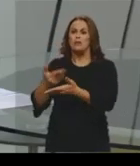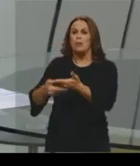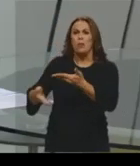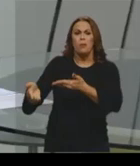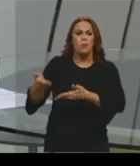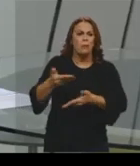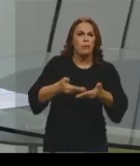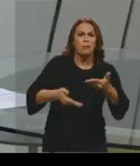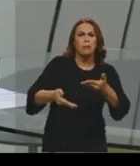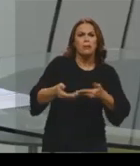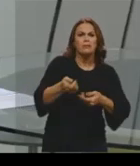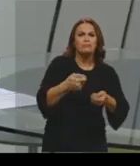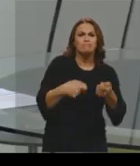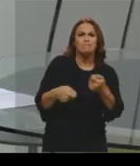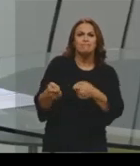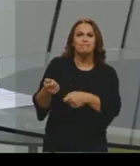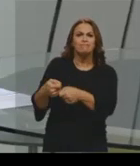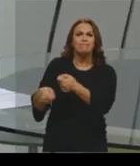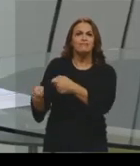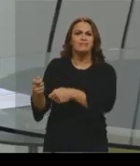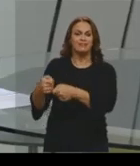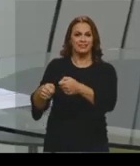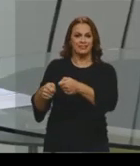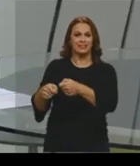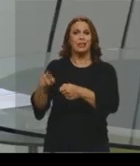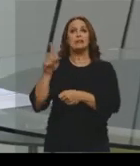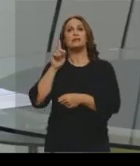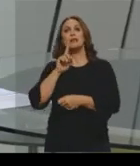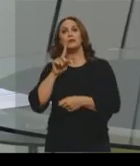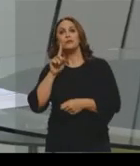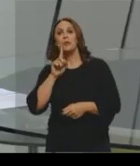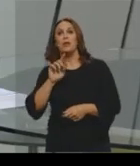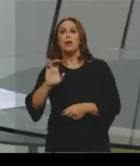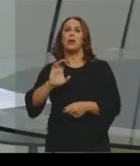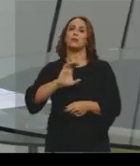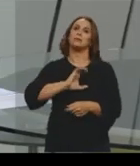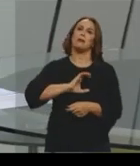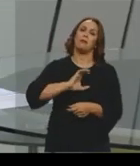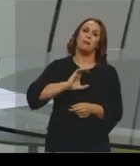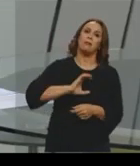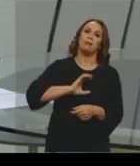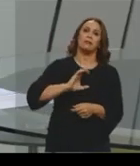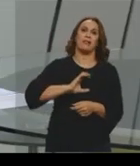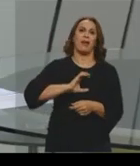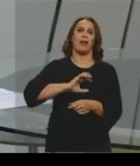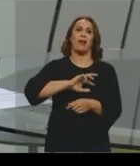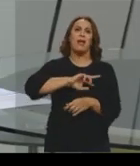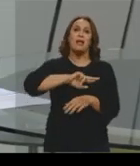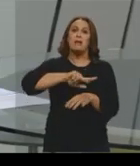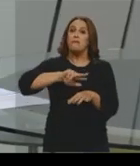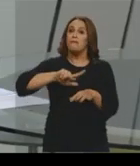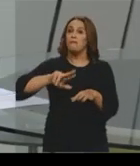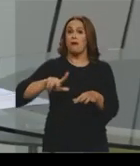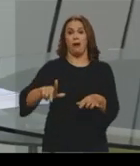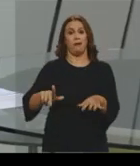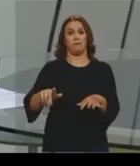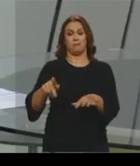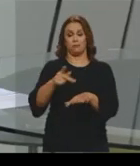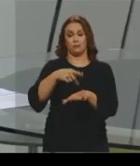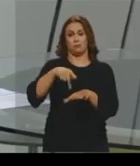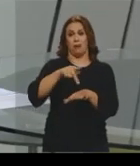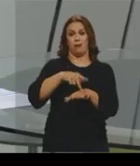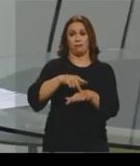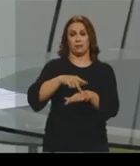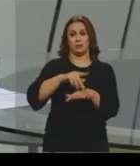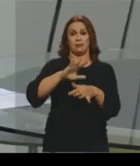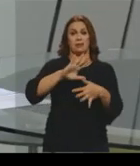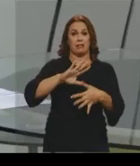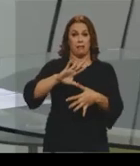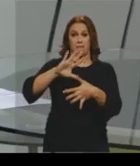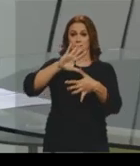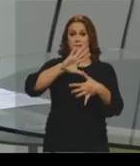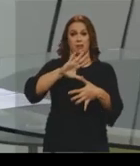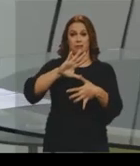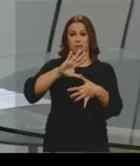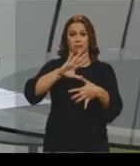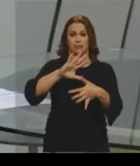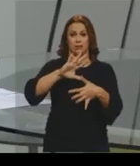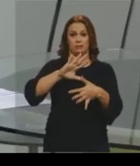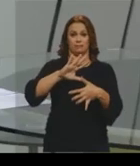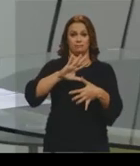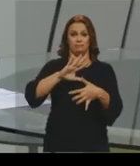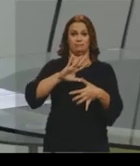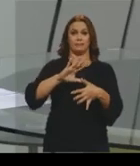e os demais países da América, essa proposição não foi levada à frente exatamente porque se percebeu